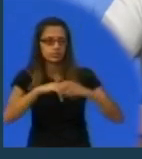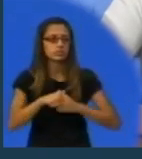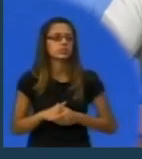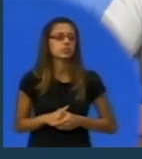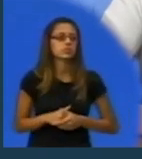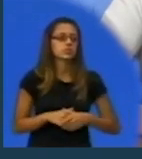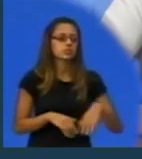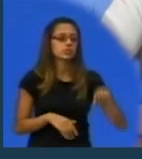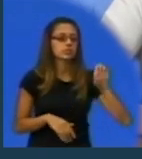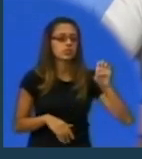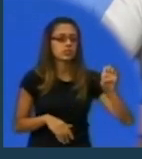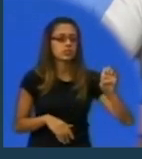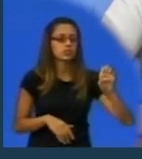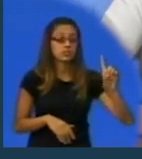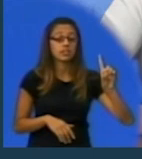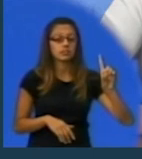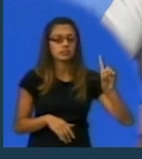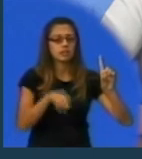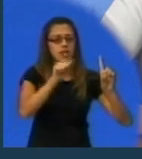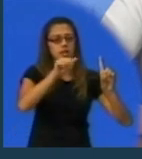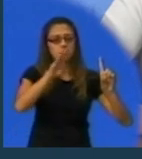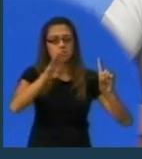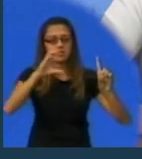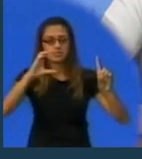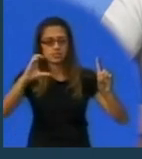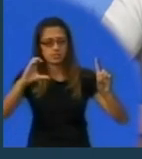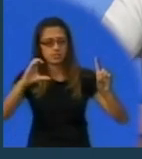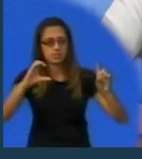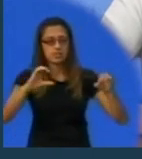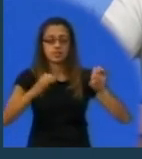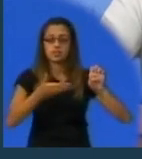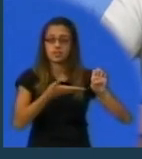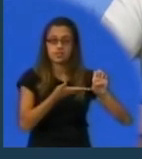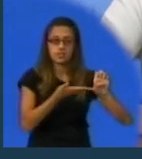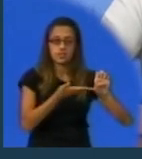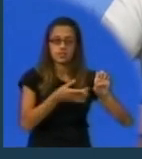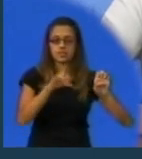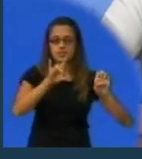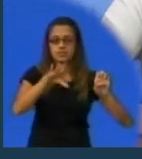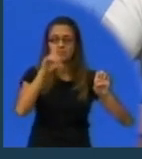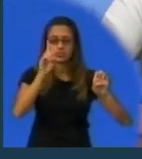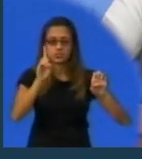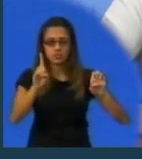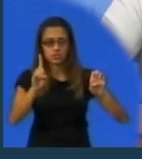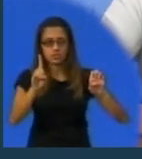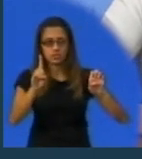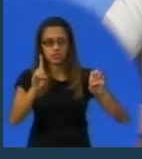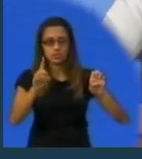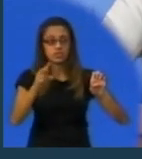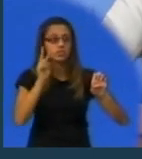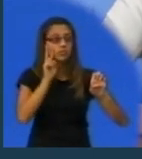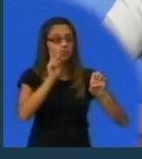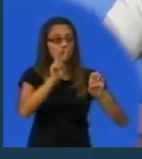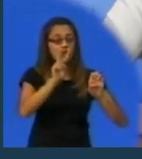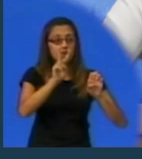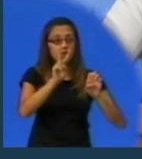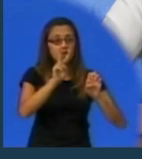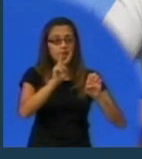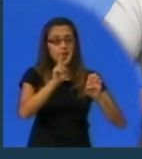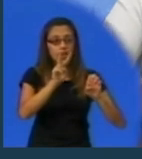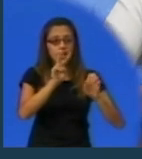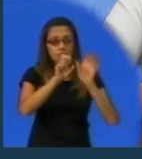C. Alternativa D, A, B e C. Alternativa E, apenas a